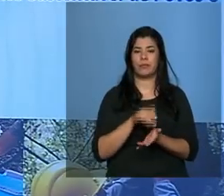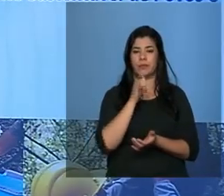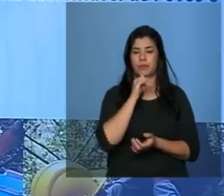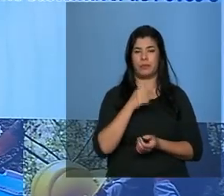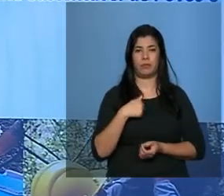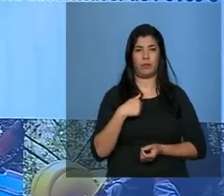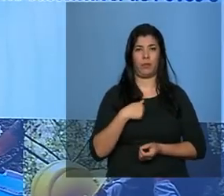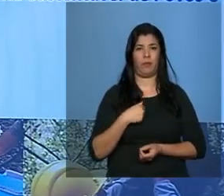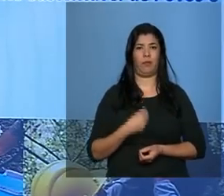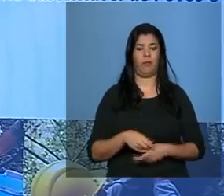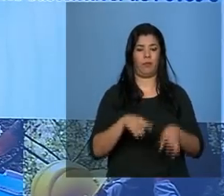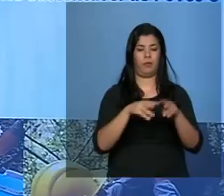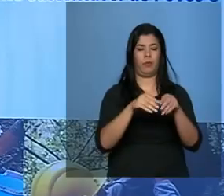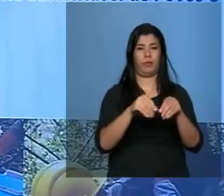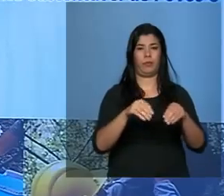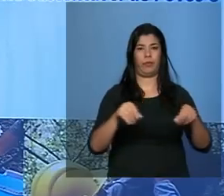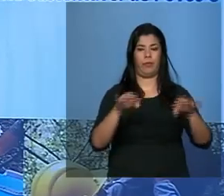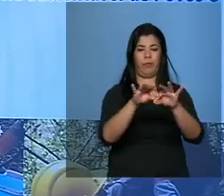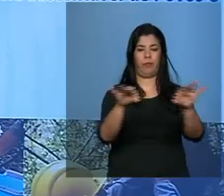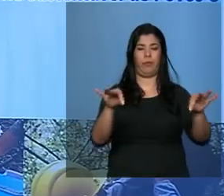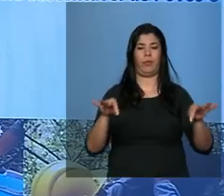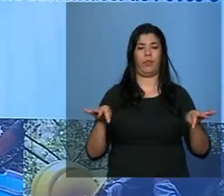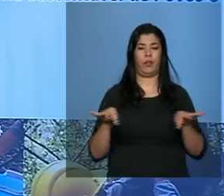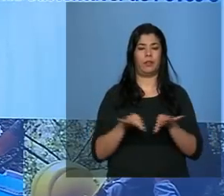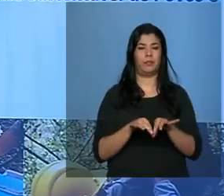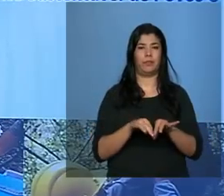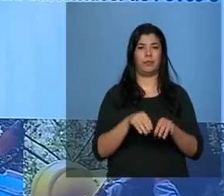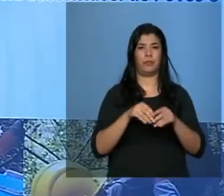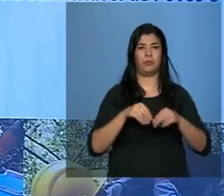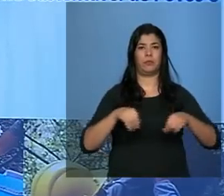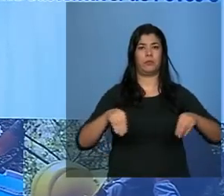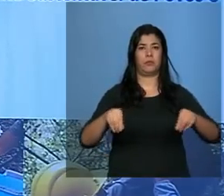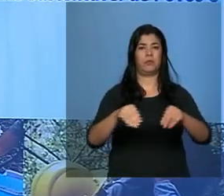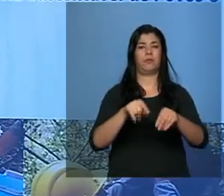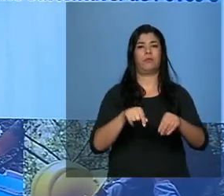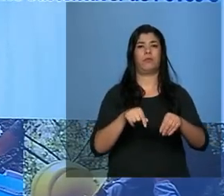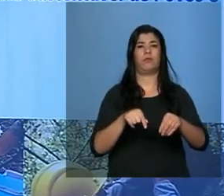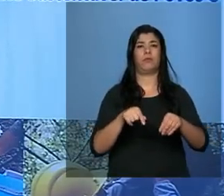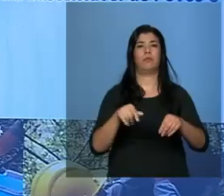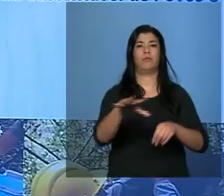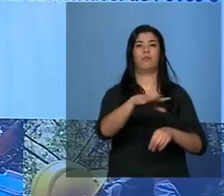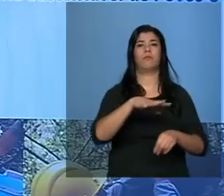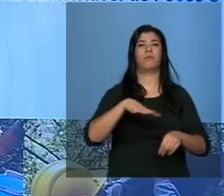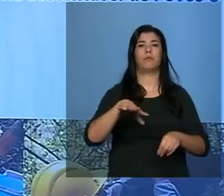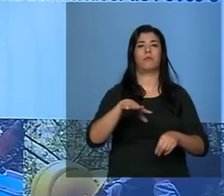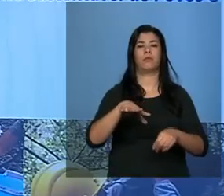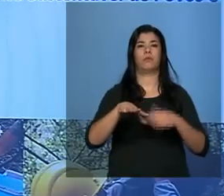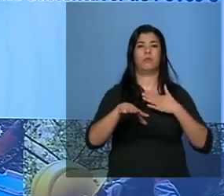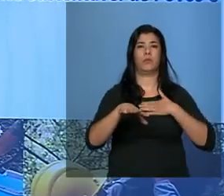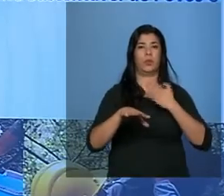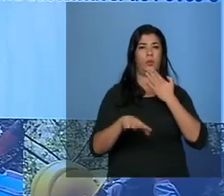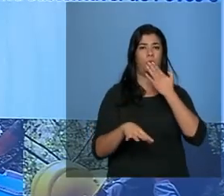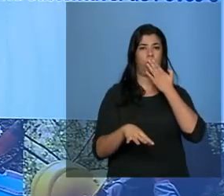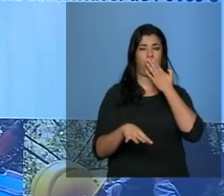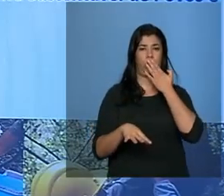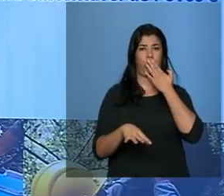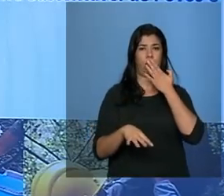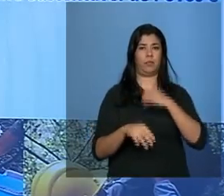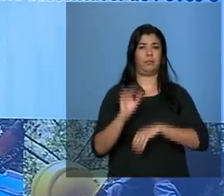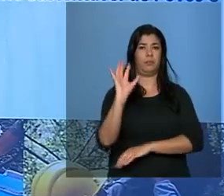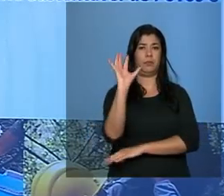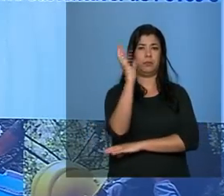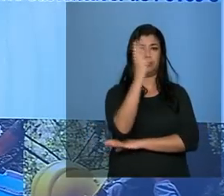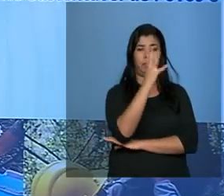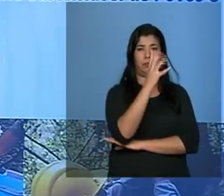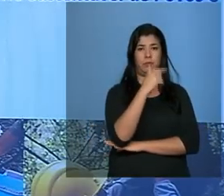terra, e a sua terra lá tem uma espécie, que eu sou dona de